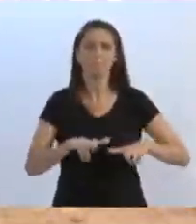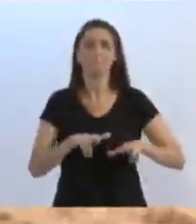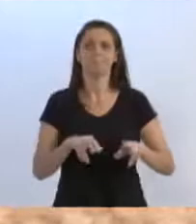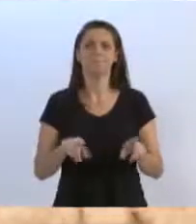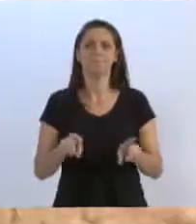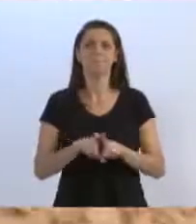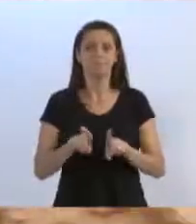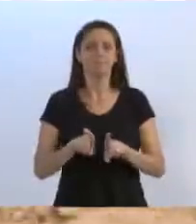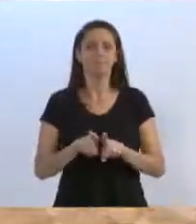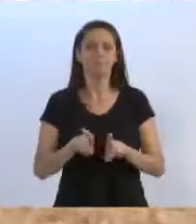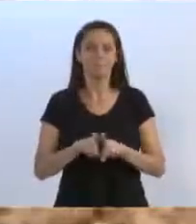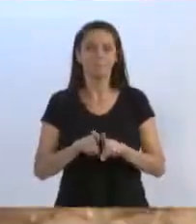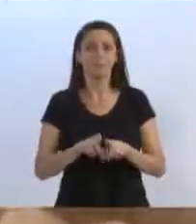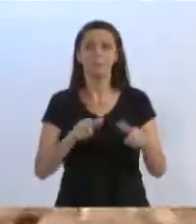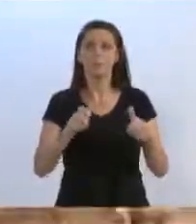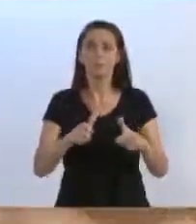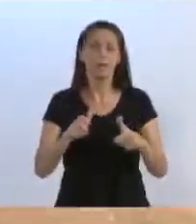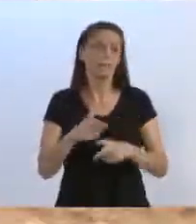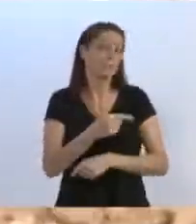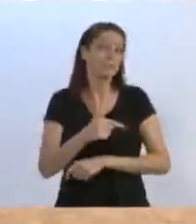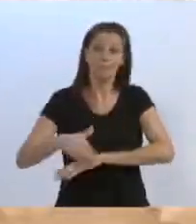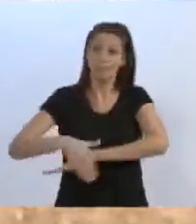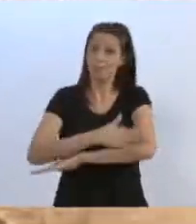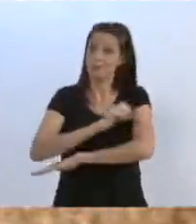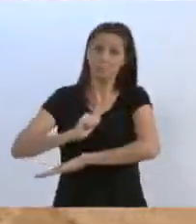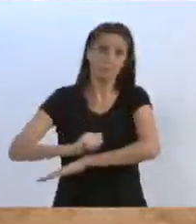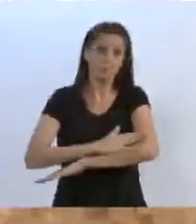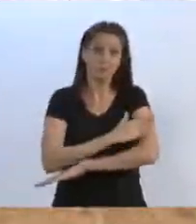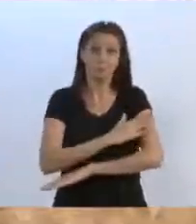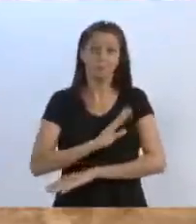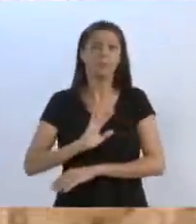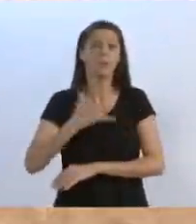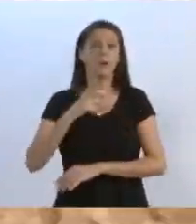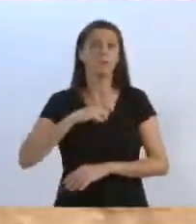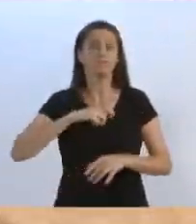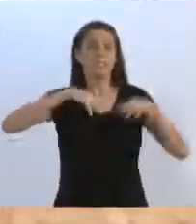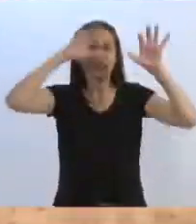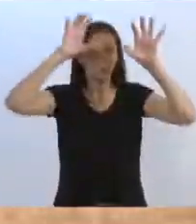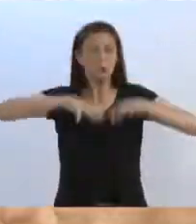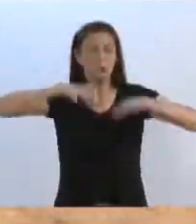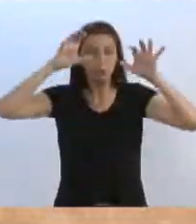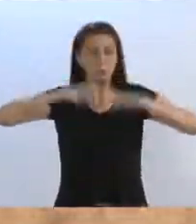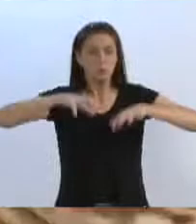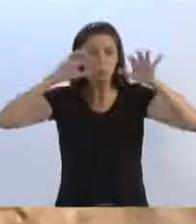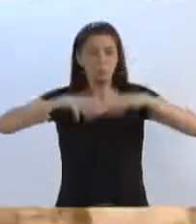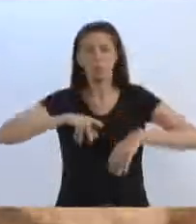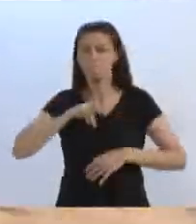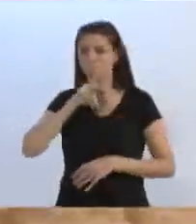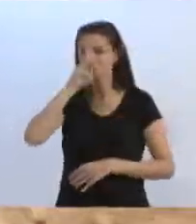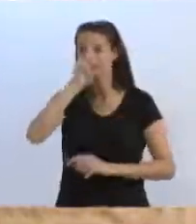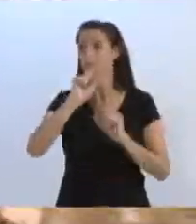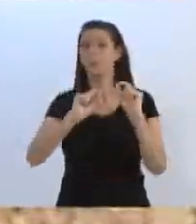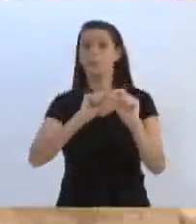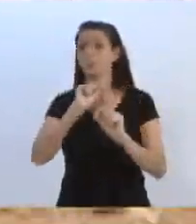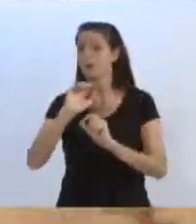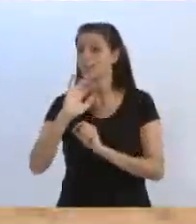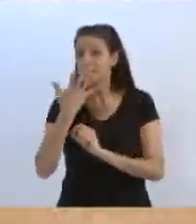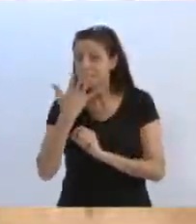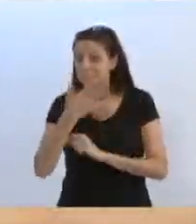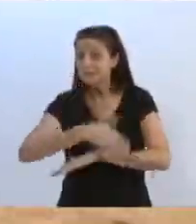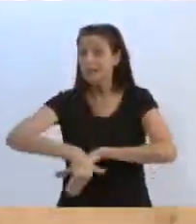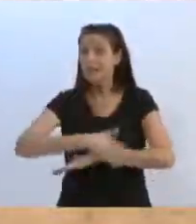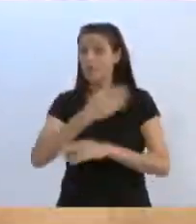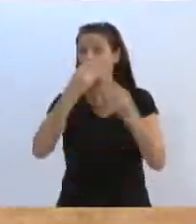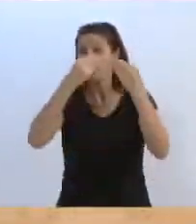inclusive locais que não são pavimentados quando ocorrem as enxurradas esses locais são muito prejudicados esse local